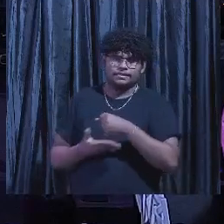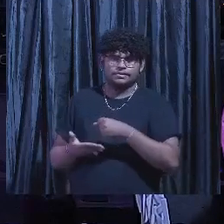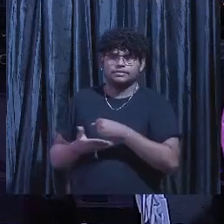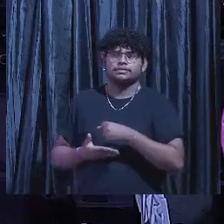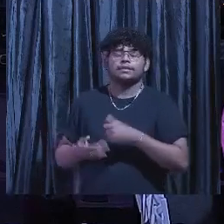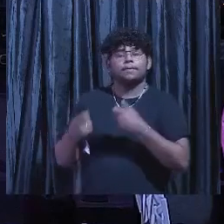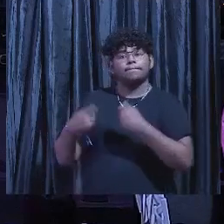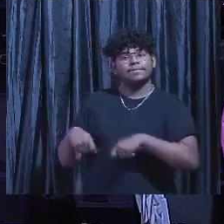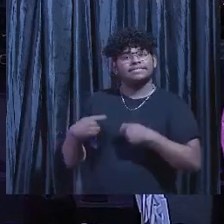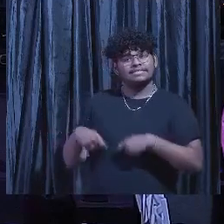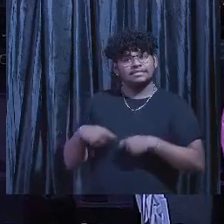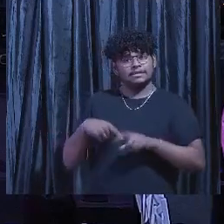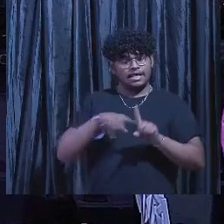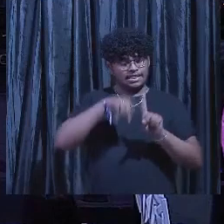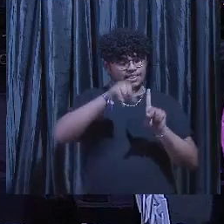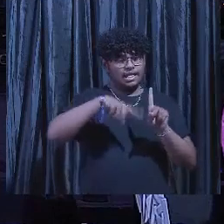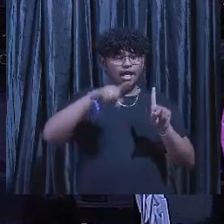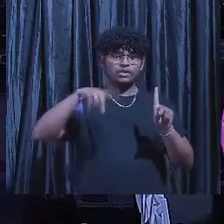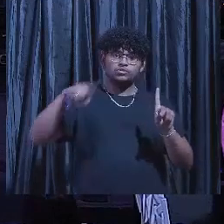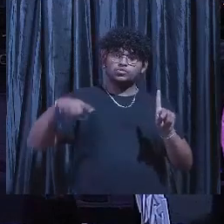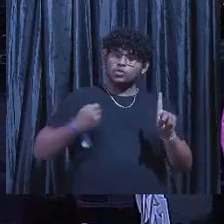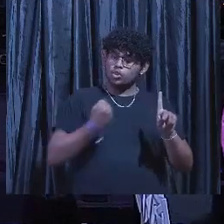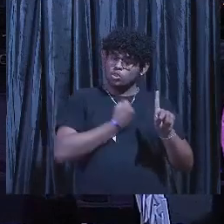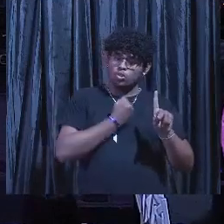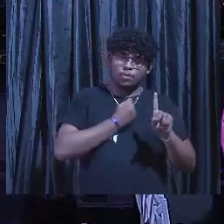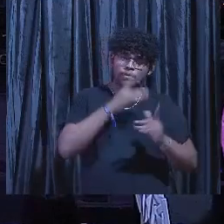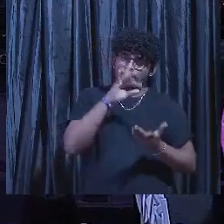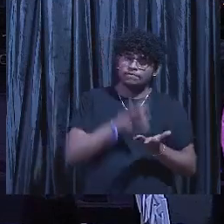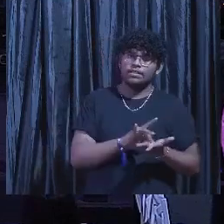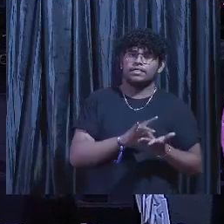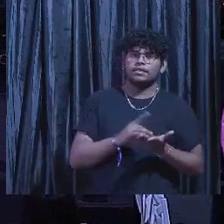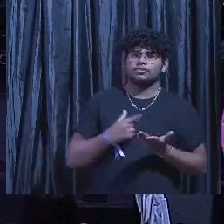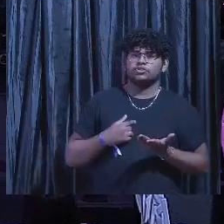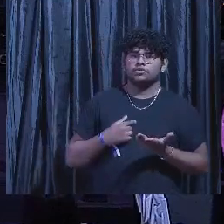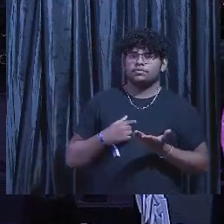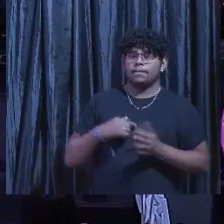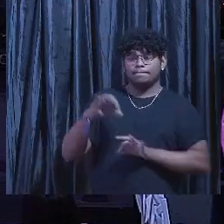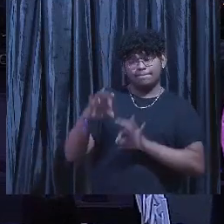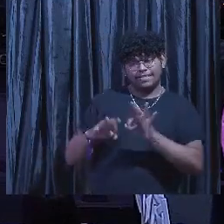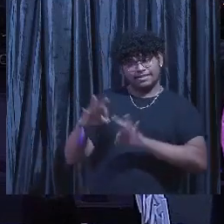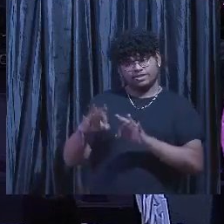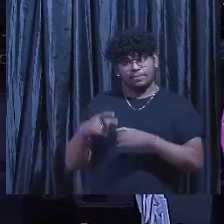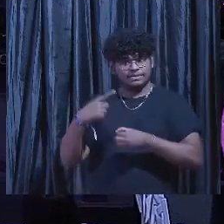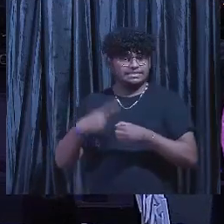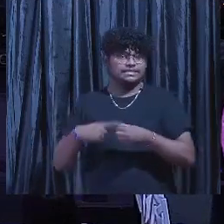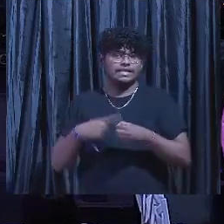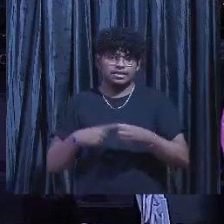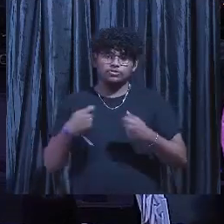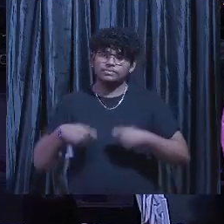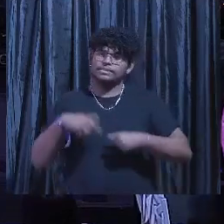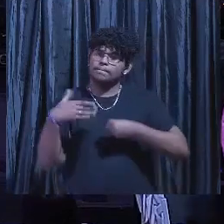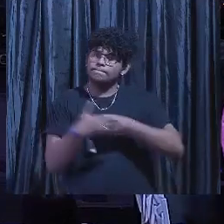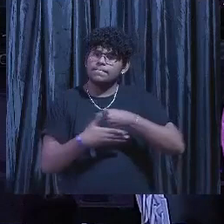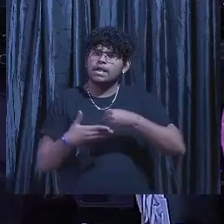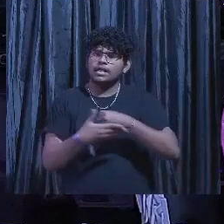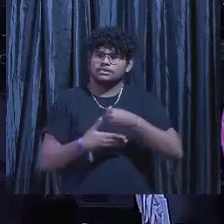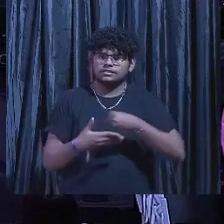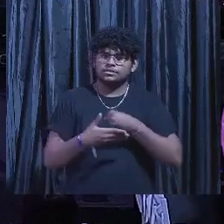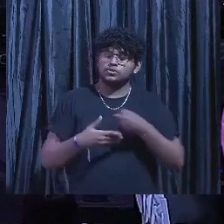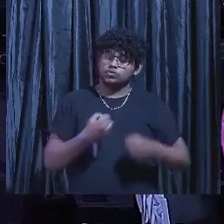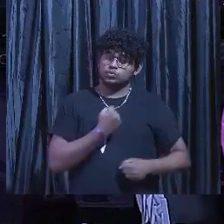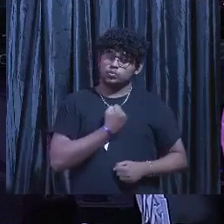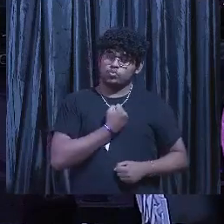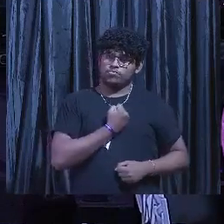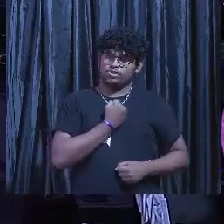e criar indicadores reais para que o planejamento da cidade pudesse ser baseado num dado mais próximo da nossa